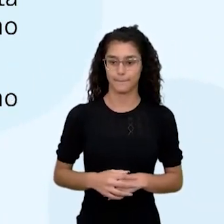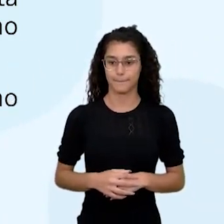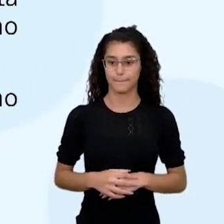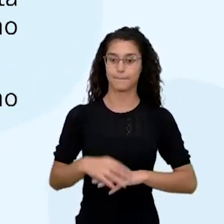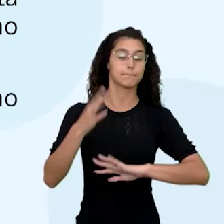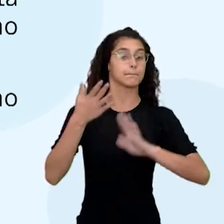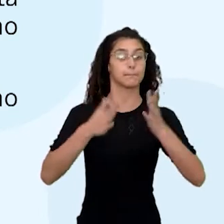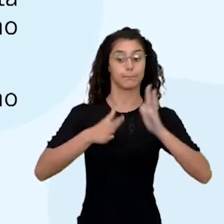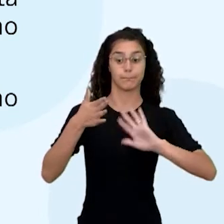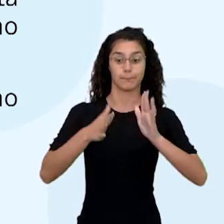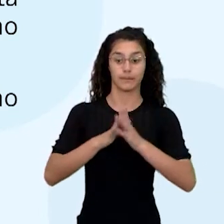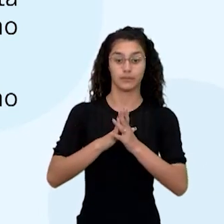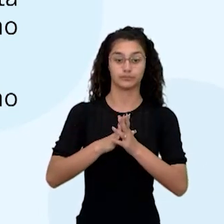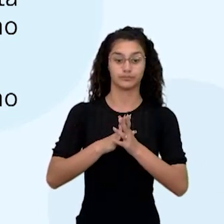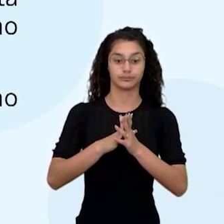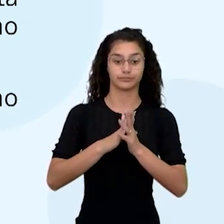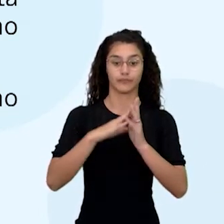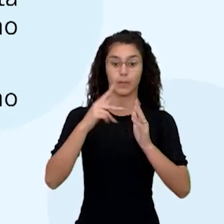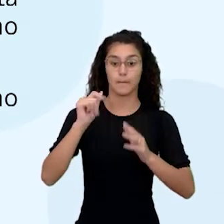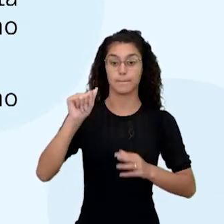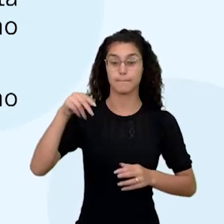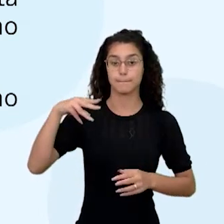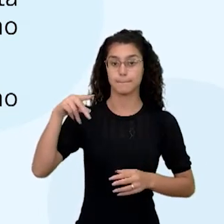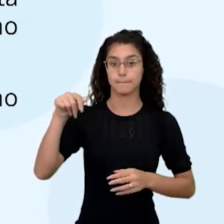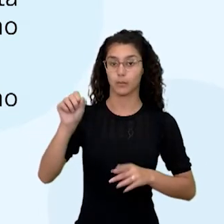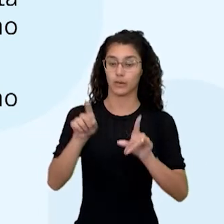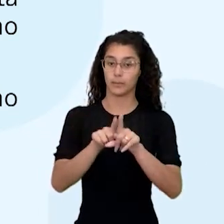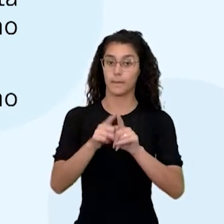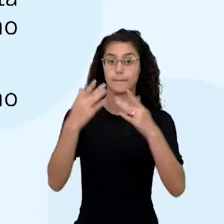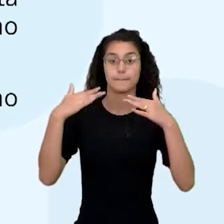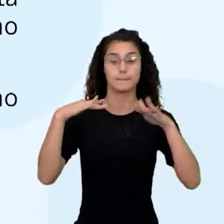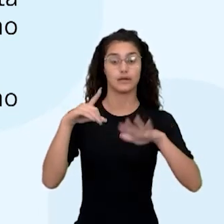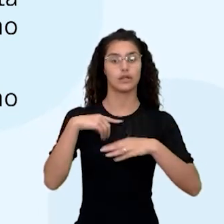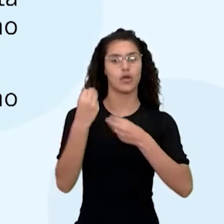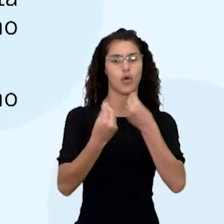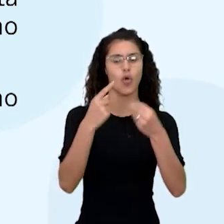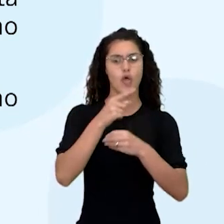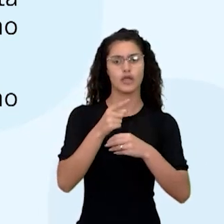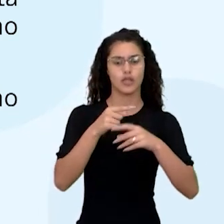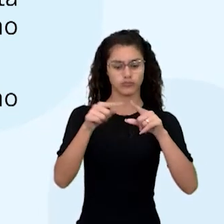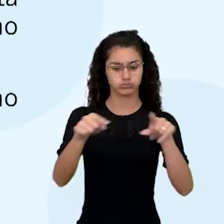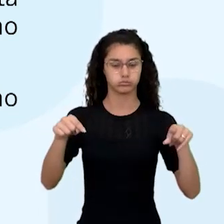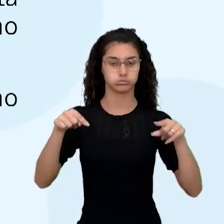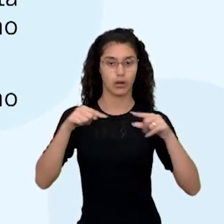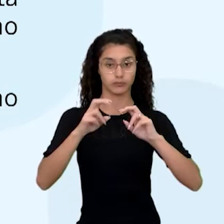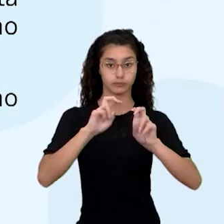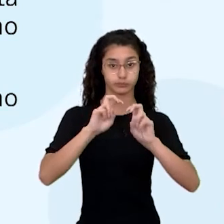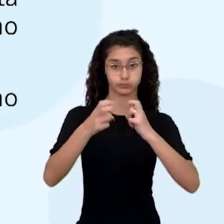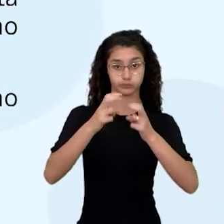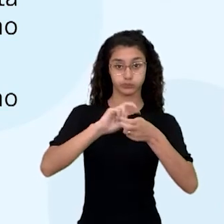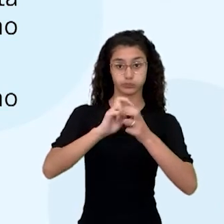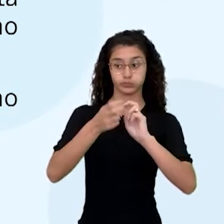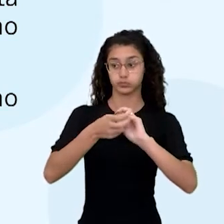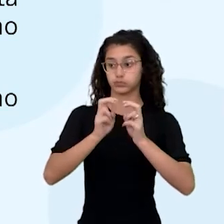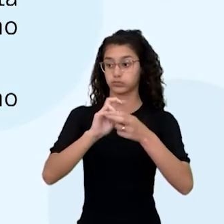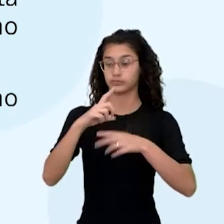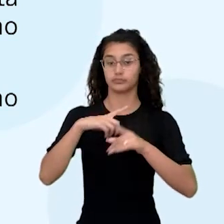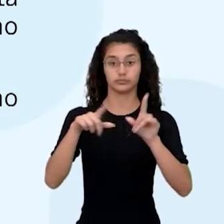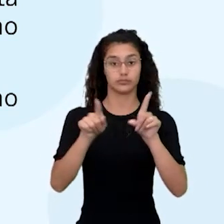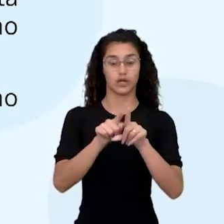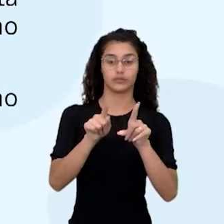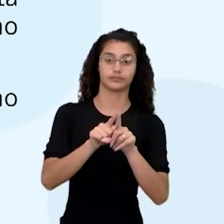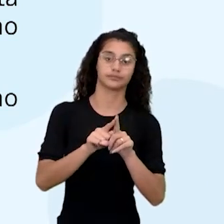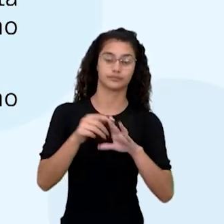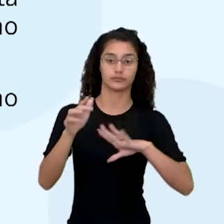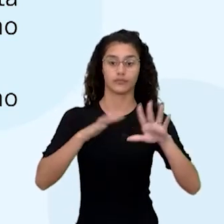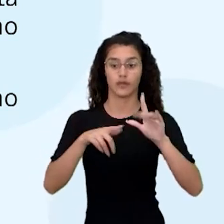Às vezes, palmas, né? Mas não tem como você estar numa roda de capoeira e não querer se movimentar,